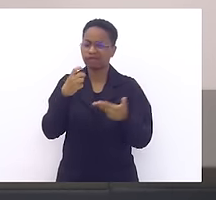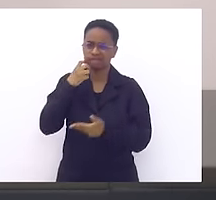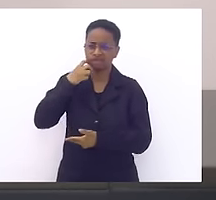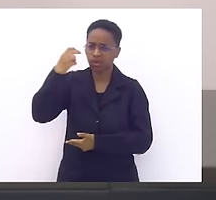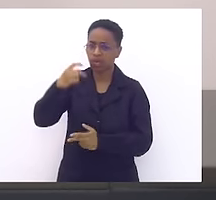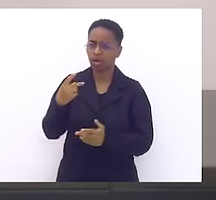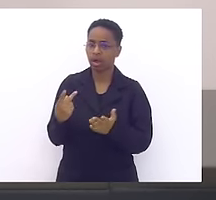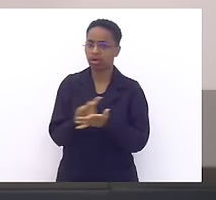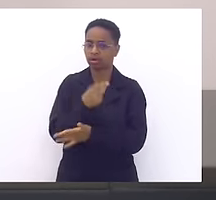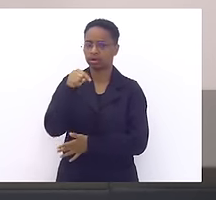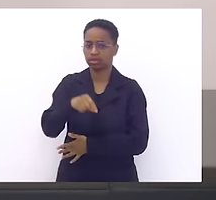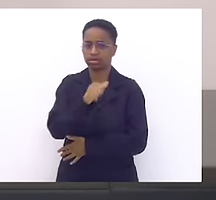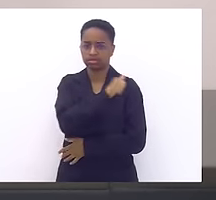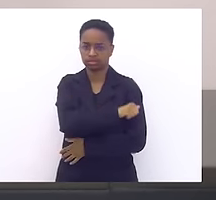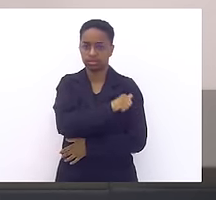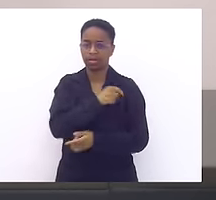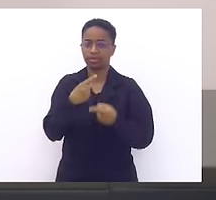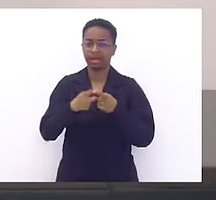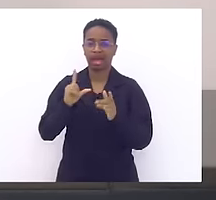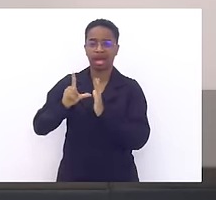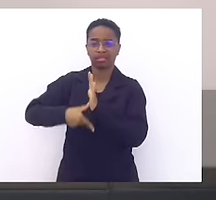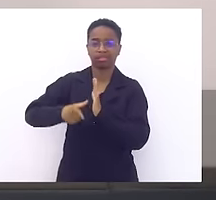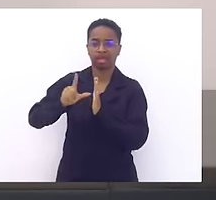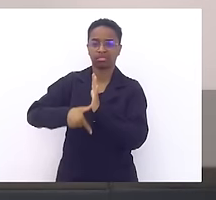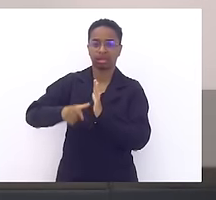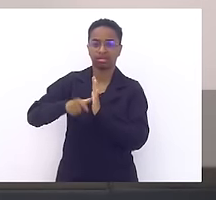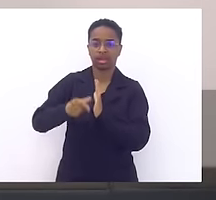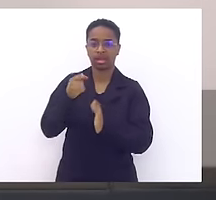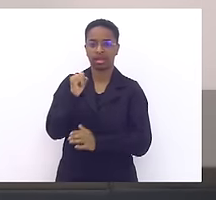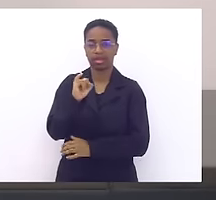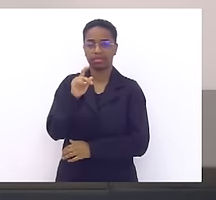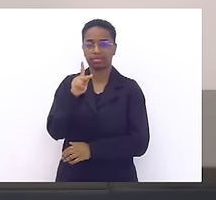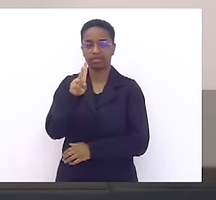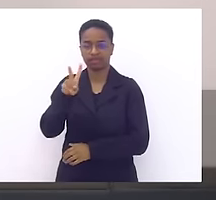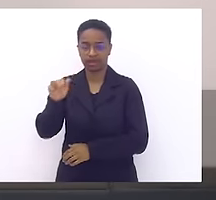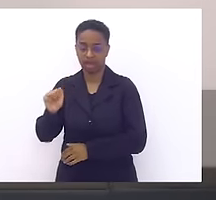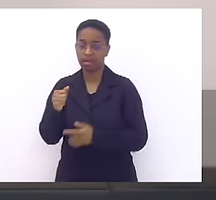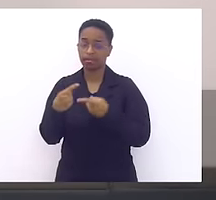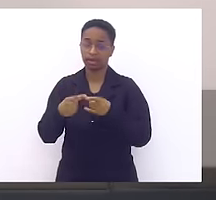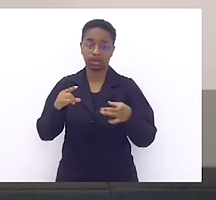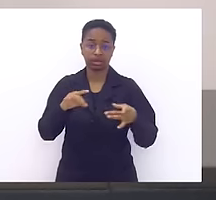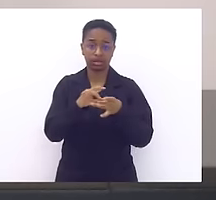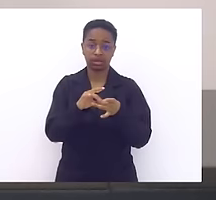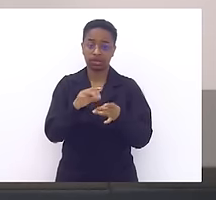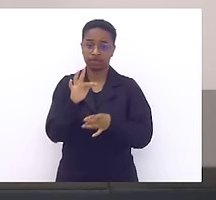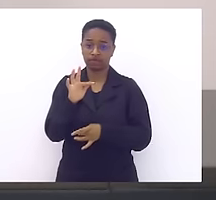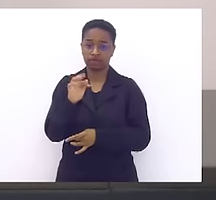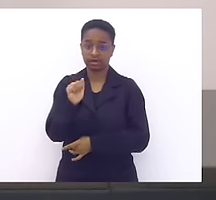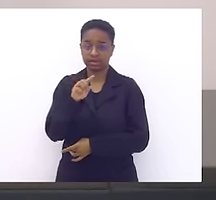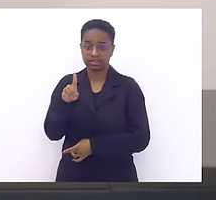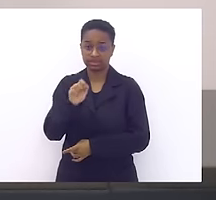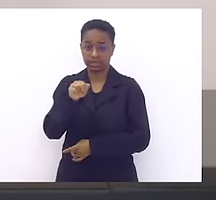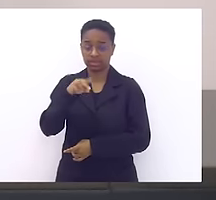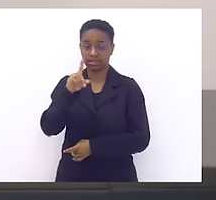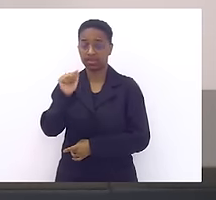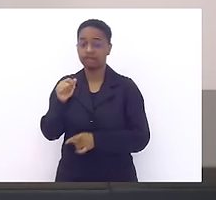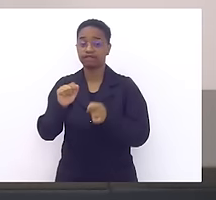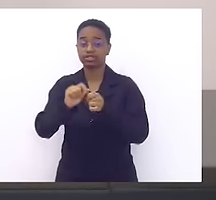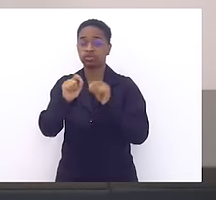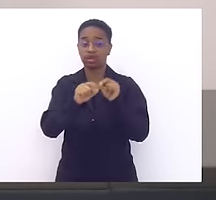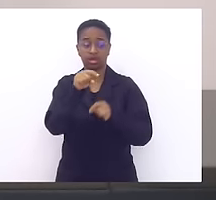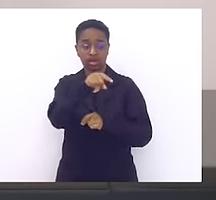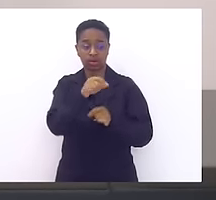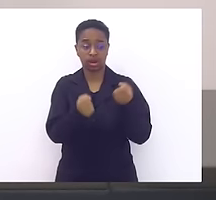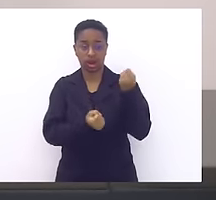de Janeiro de pagamento atrasado de IPVA que é uma questão exclusivamente fazendária fazer com que o carro do indivíduo do cidadão seja